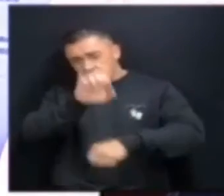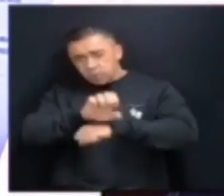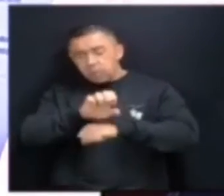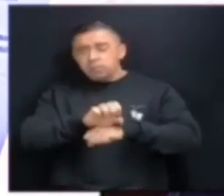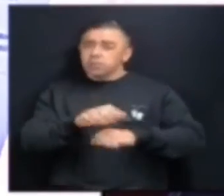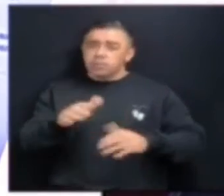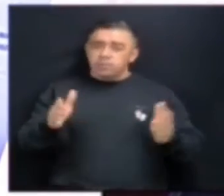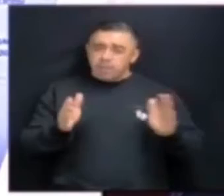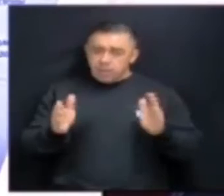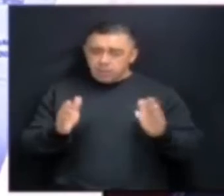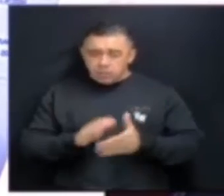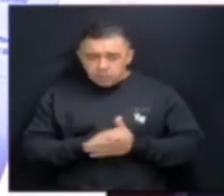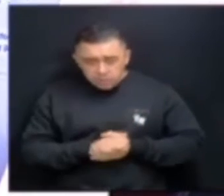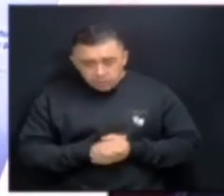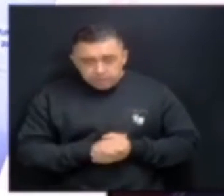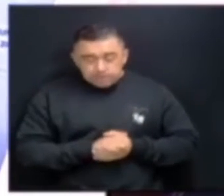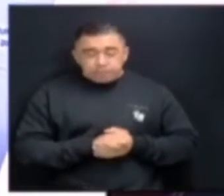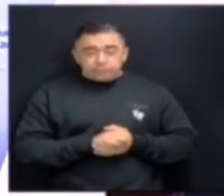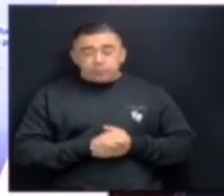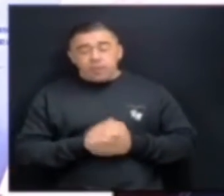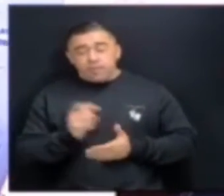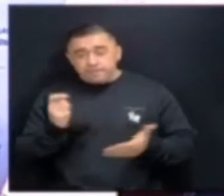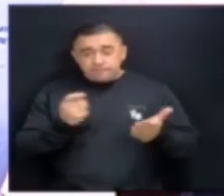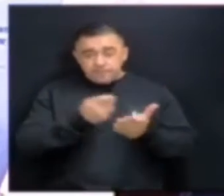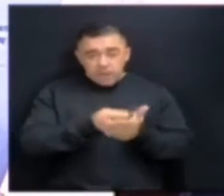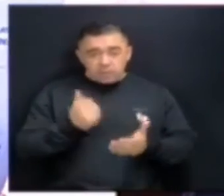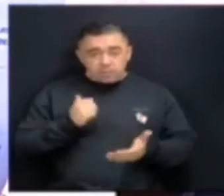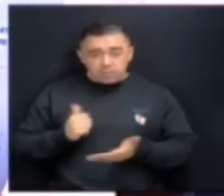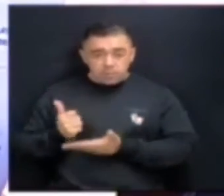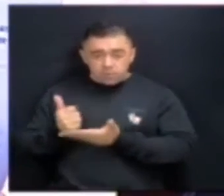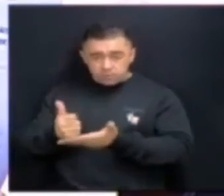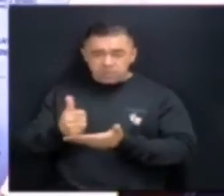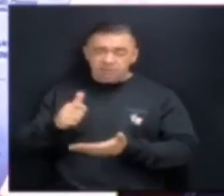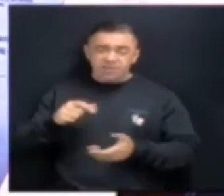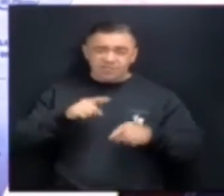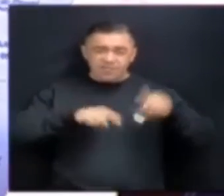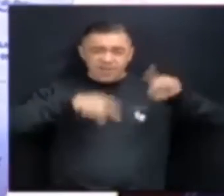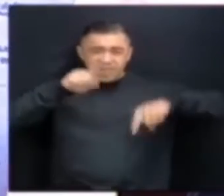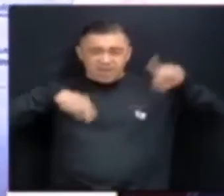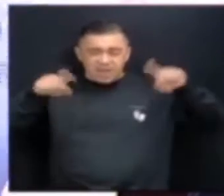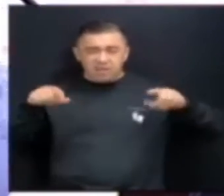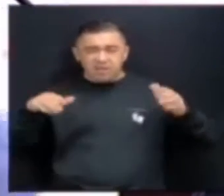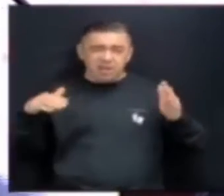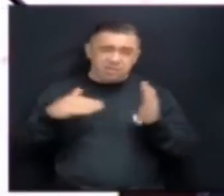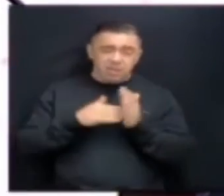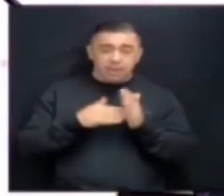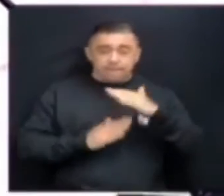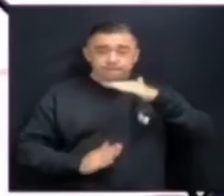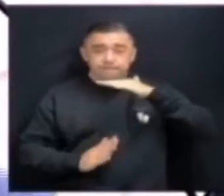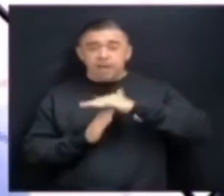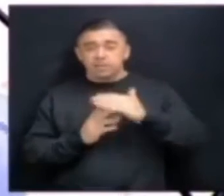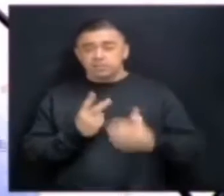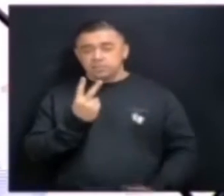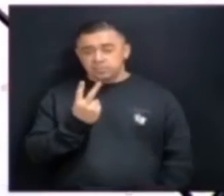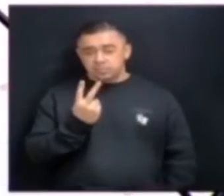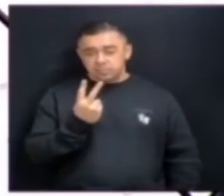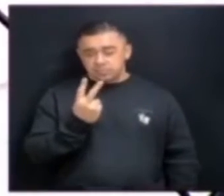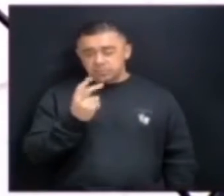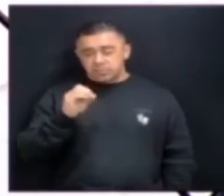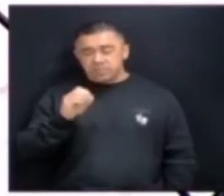temporariamente o valor do programa do bolsa família atualmente é variável podendo chegar ao máximo de r$